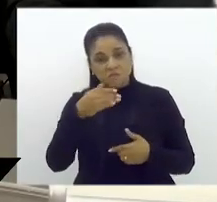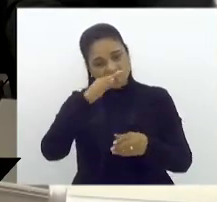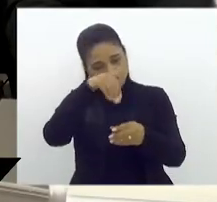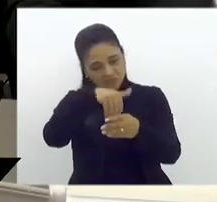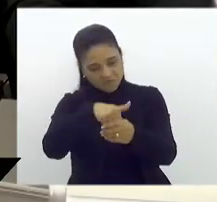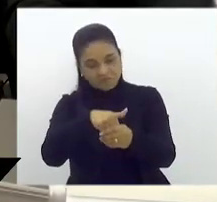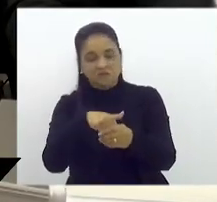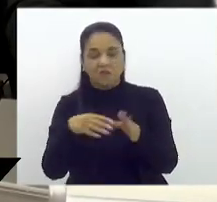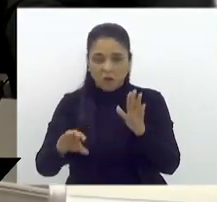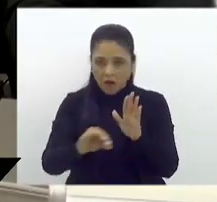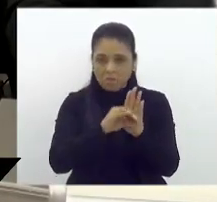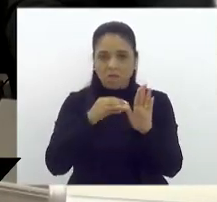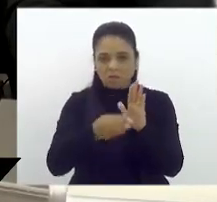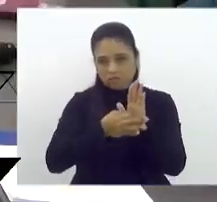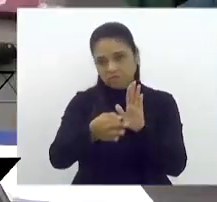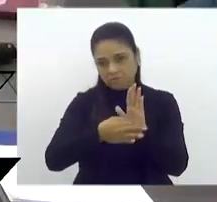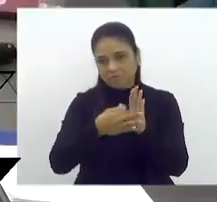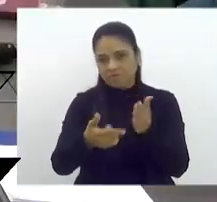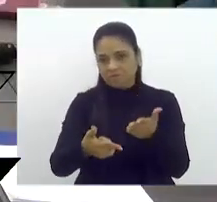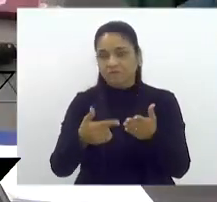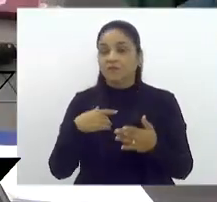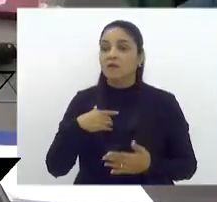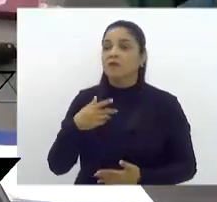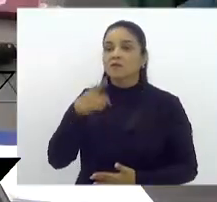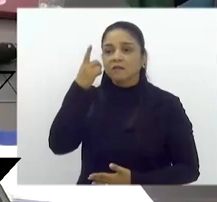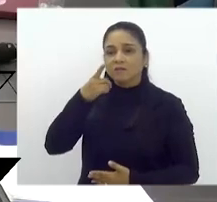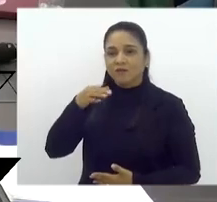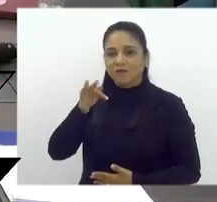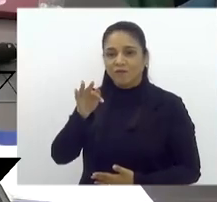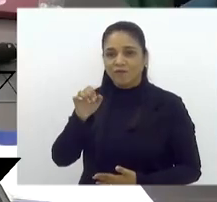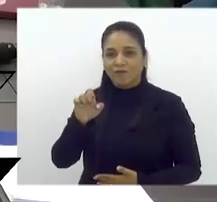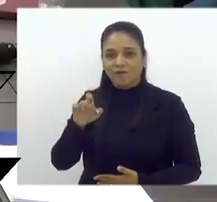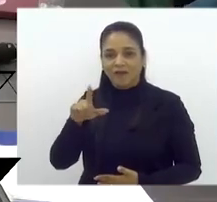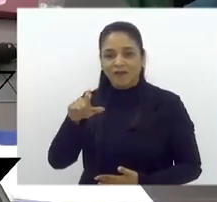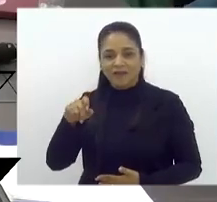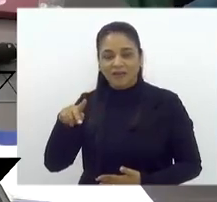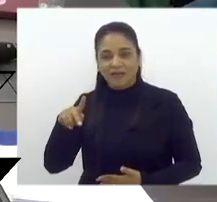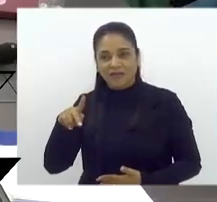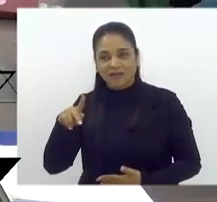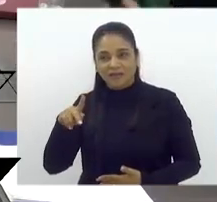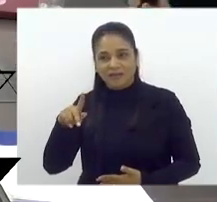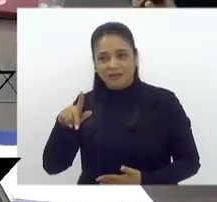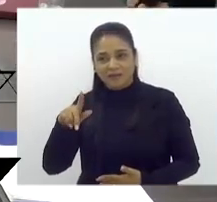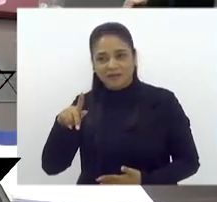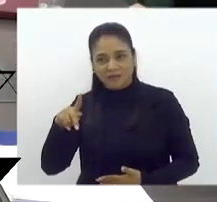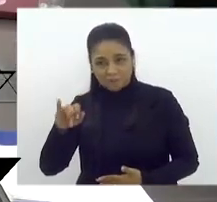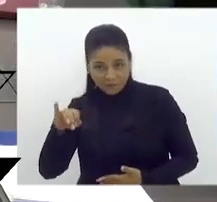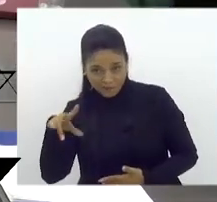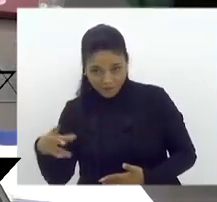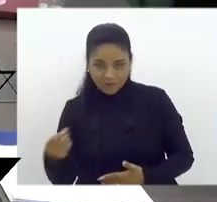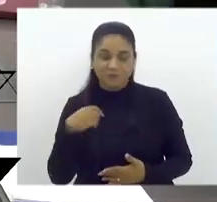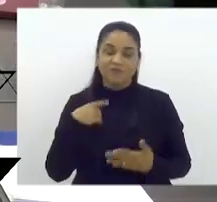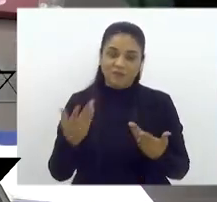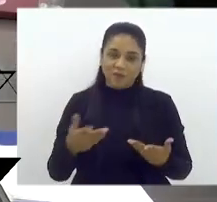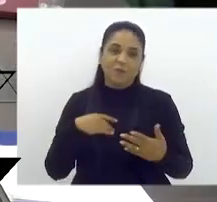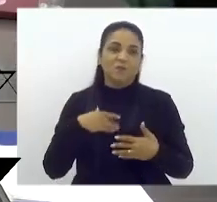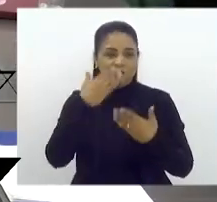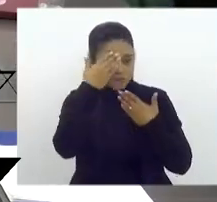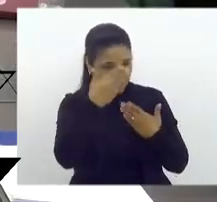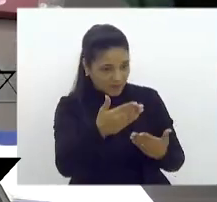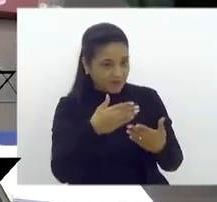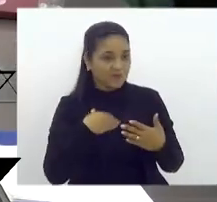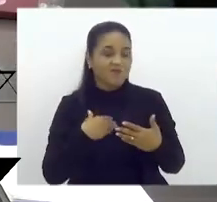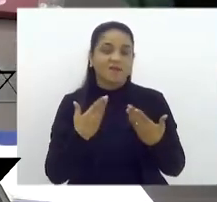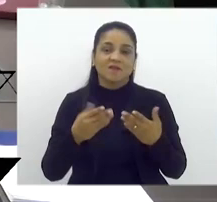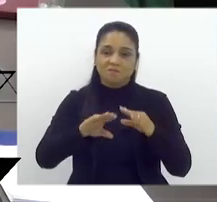de Vossa Excelência. Deputado Filipinho Raves, parabéns pela iniciativa. Obrigado, presidente. Inclusive, primeiro queria agradecer